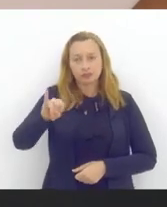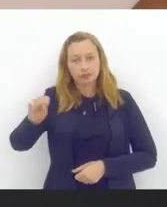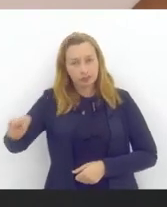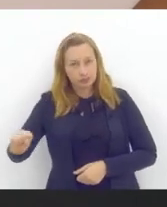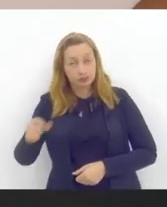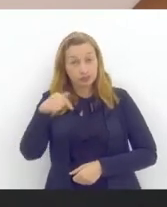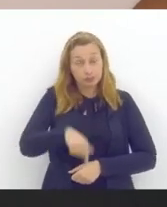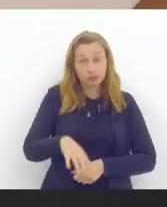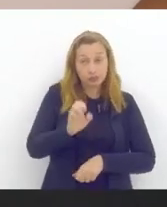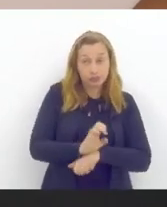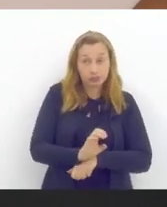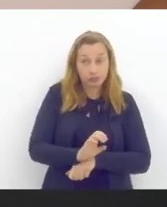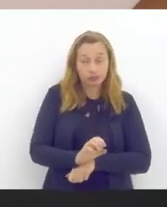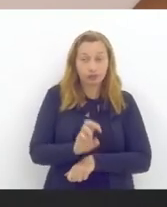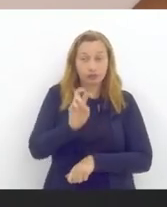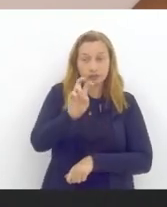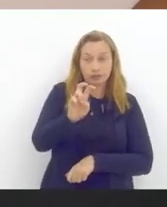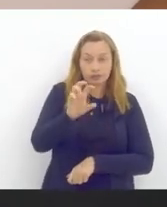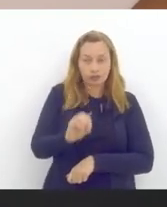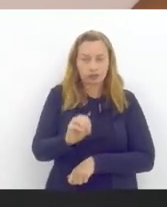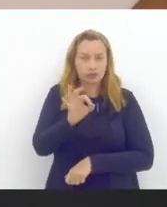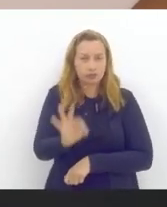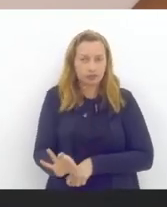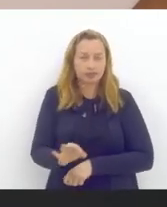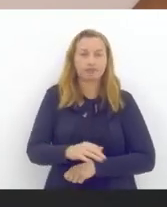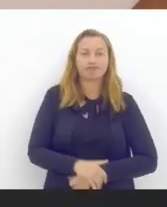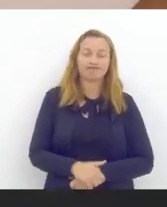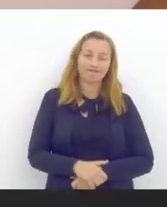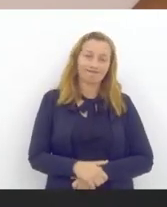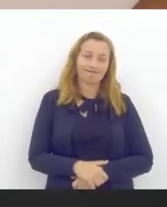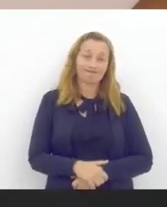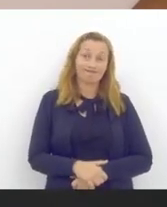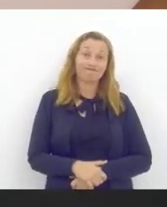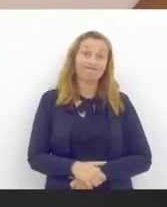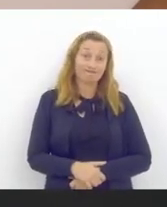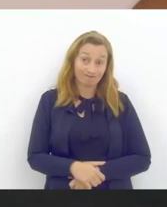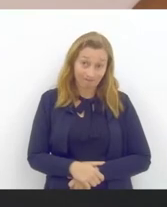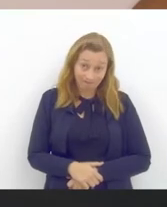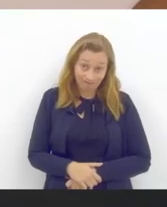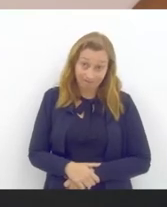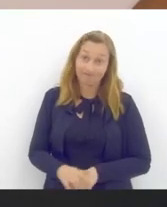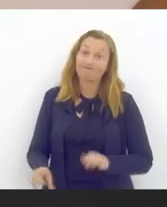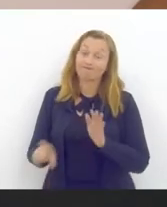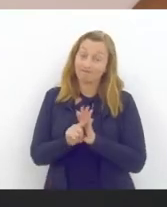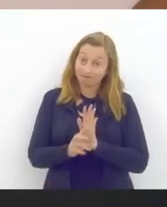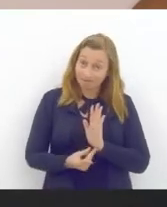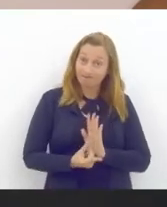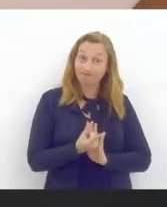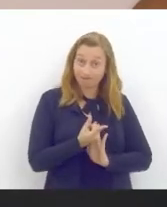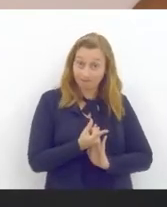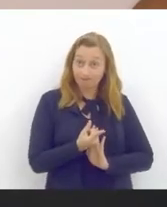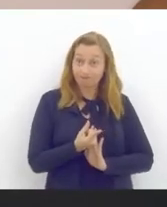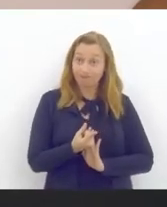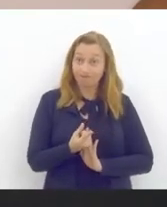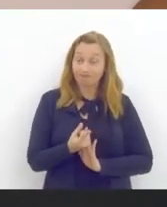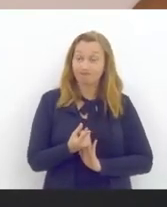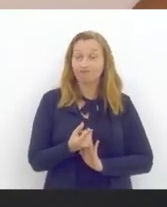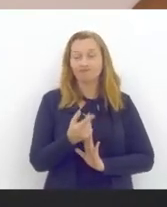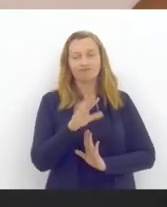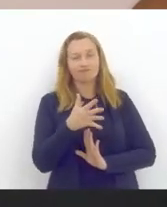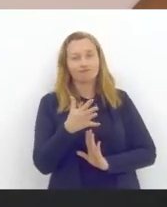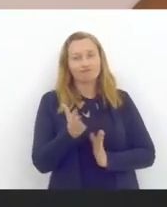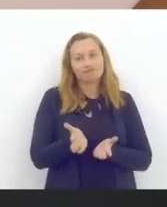no Estado é mais ou menos 50%. Na LOA para 2023, a previsão